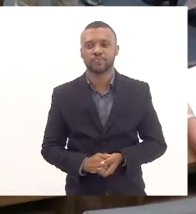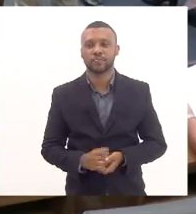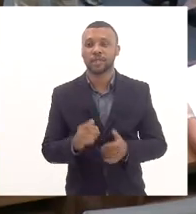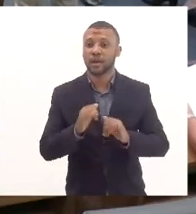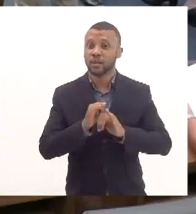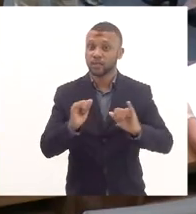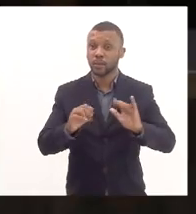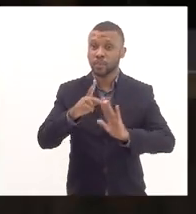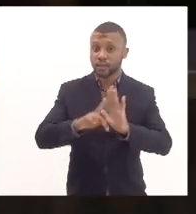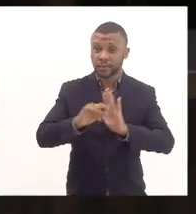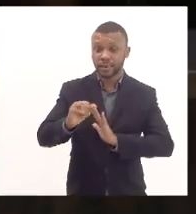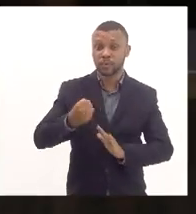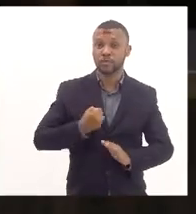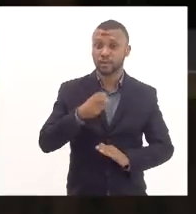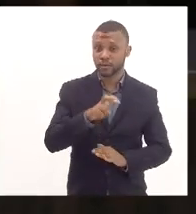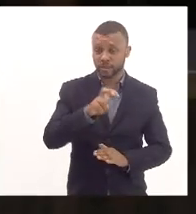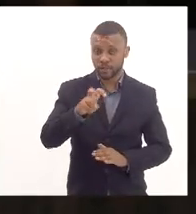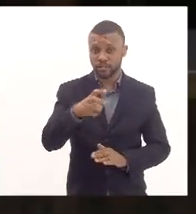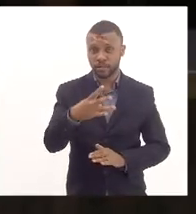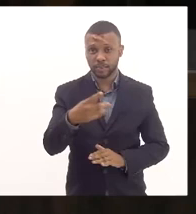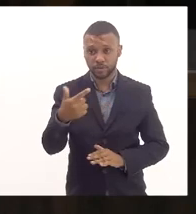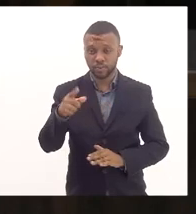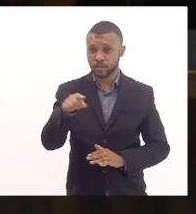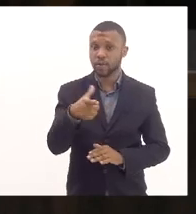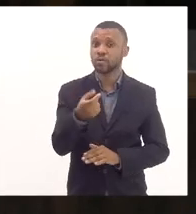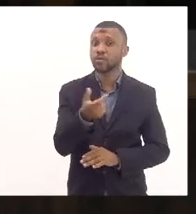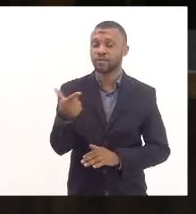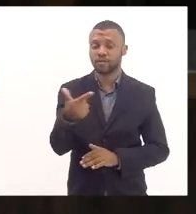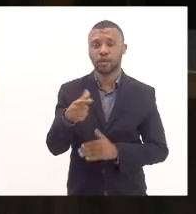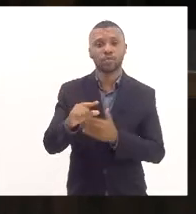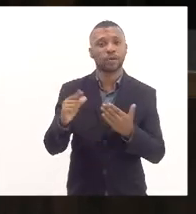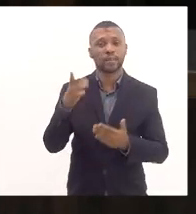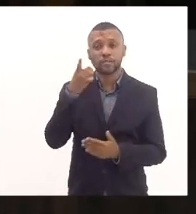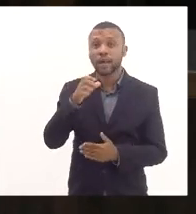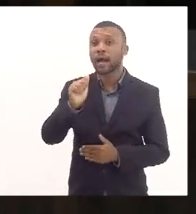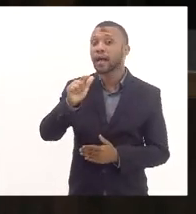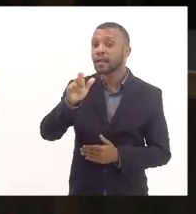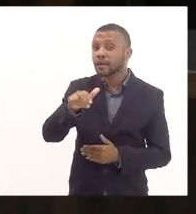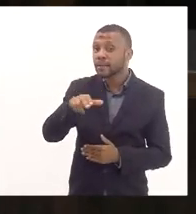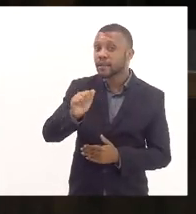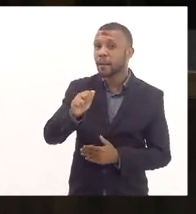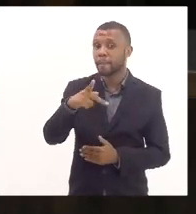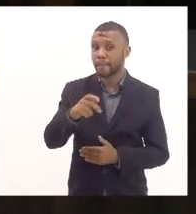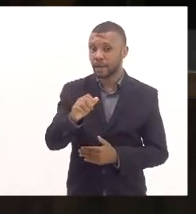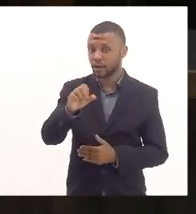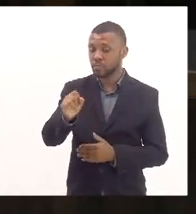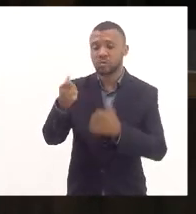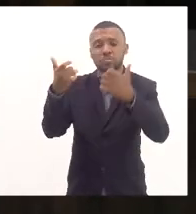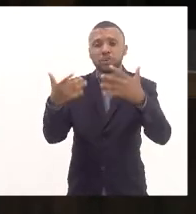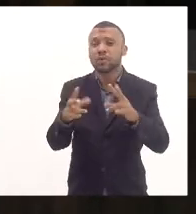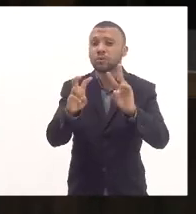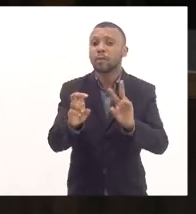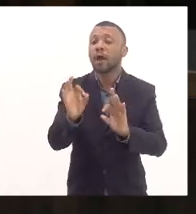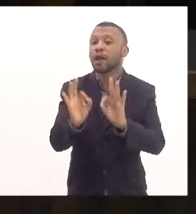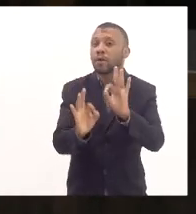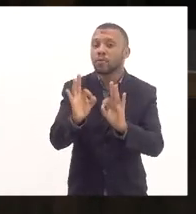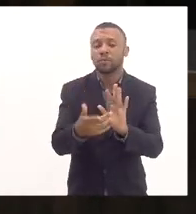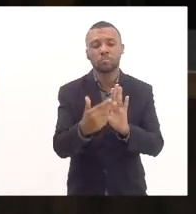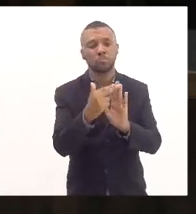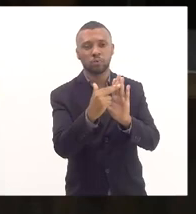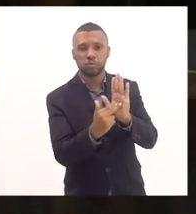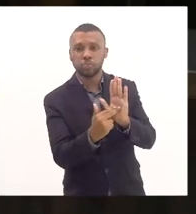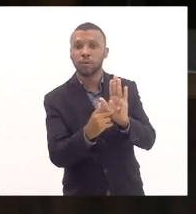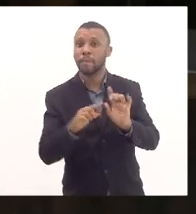anuncio projeto de lei 55/42 22 de autoria do deputado Alana passos que dispõe sobre a elaboração de relatórios